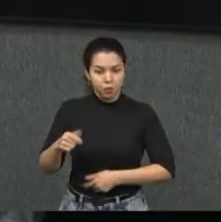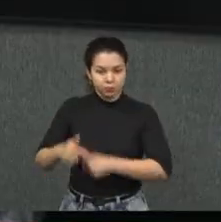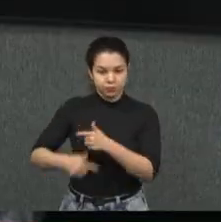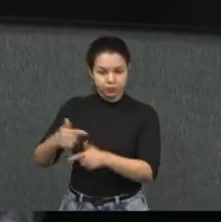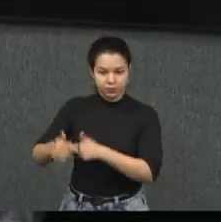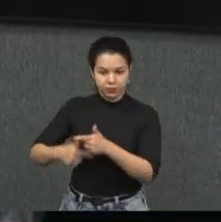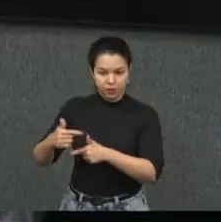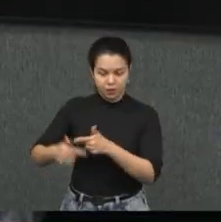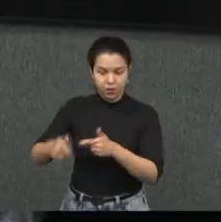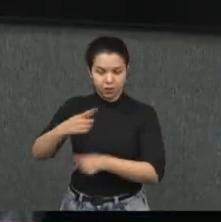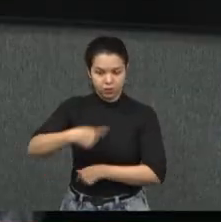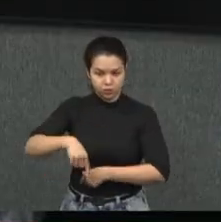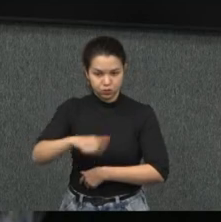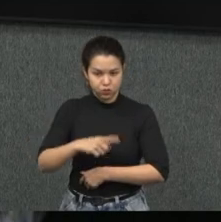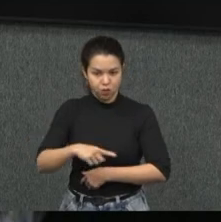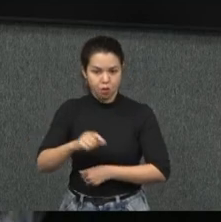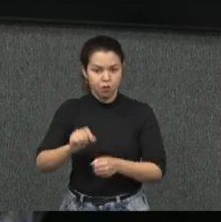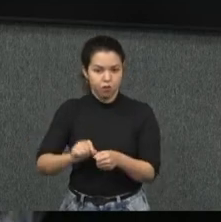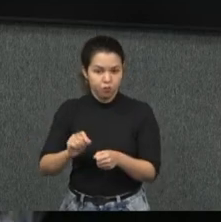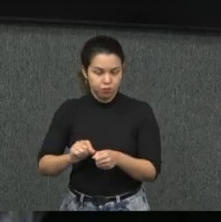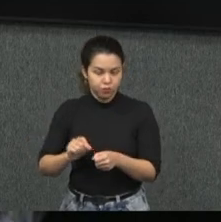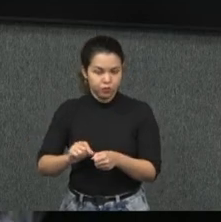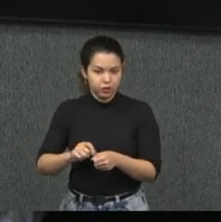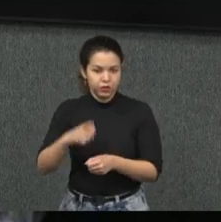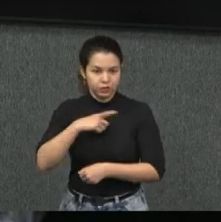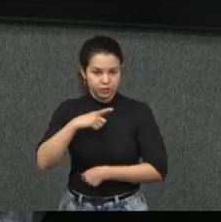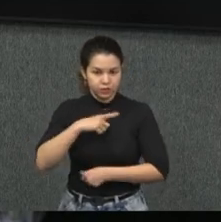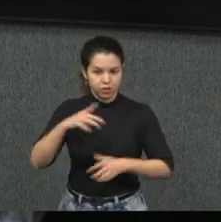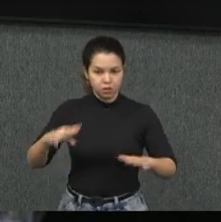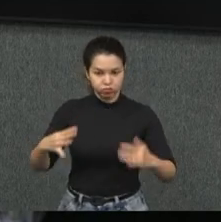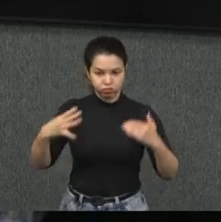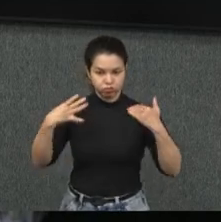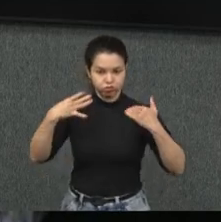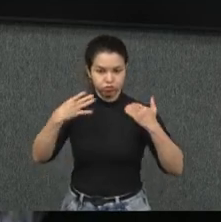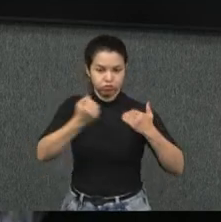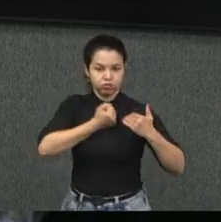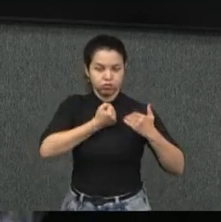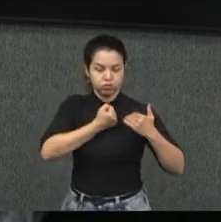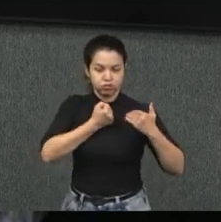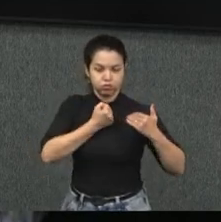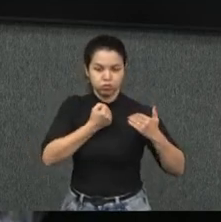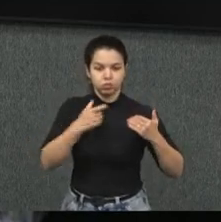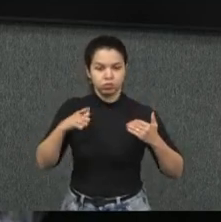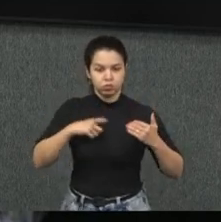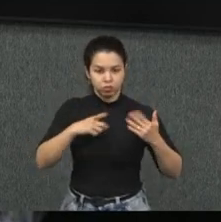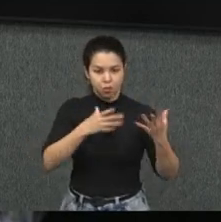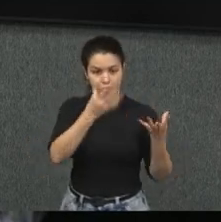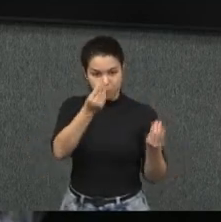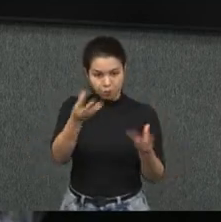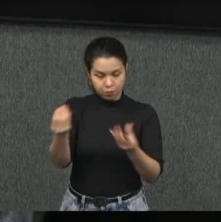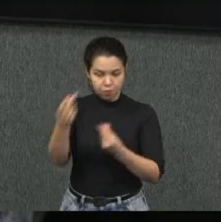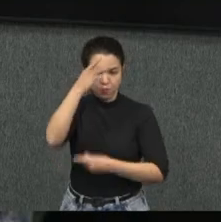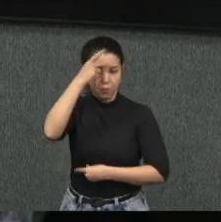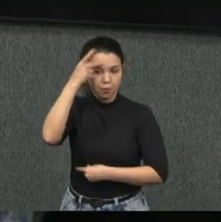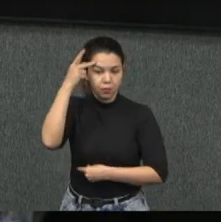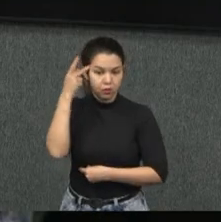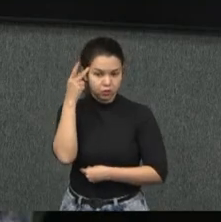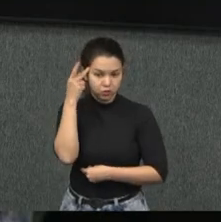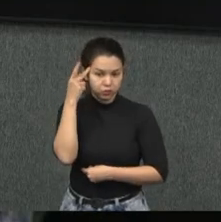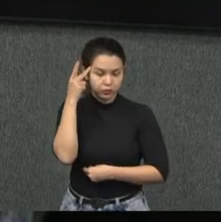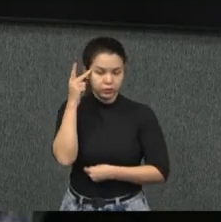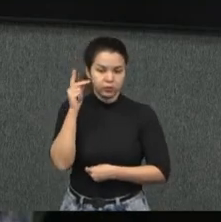onde nós o realizamos, atrai um número significativo de pessoas só pelo